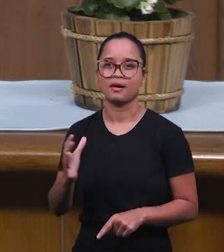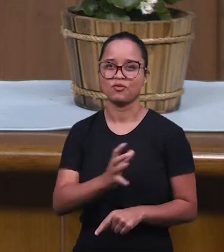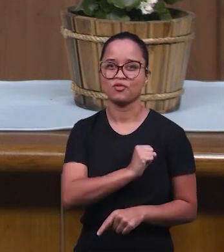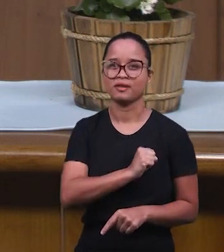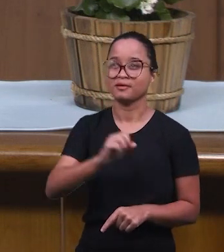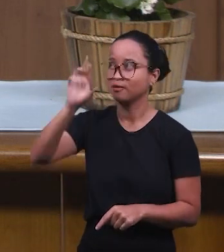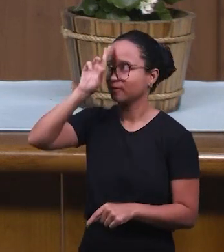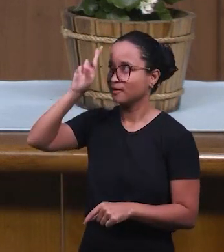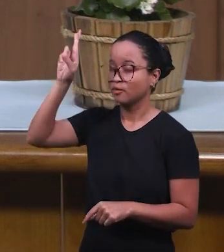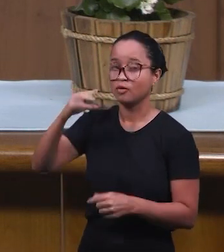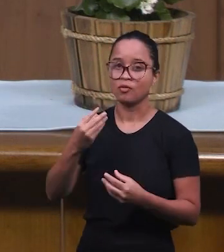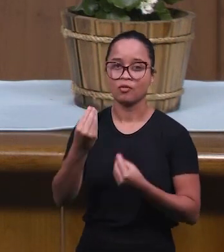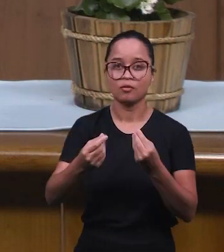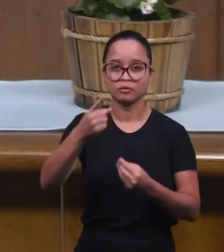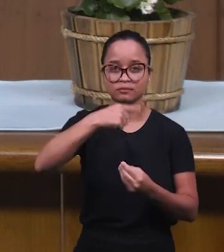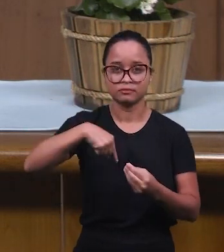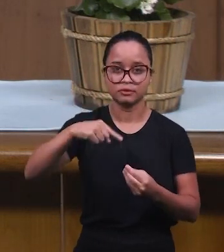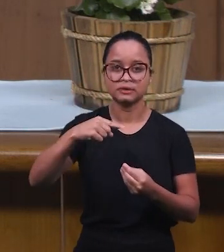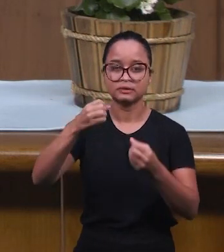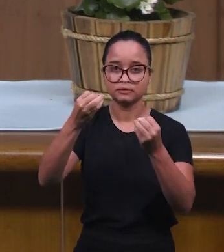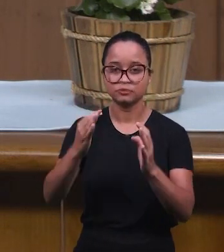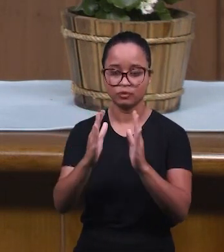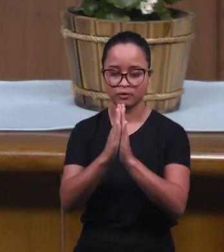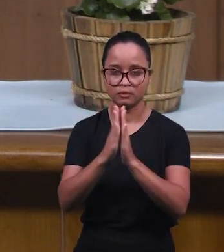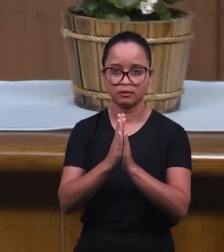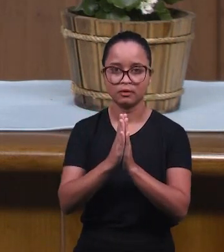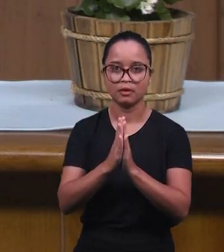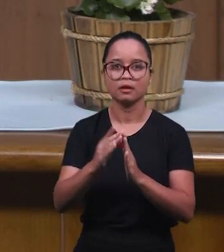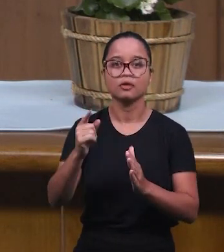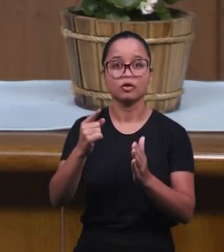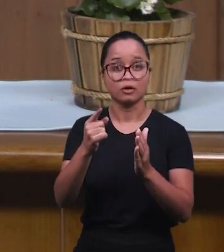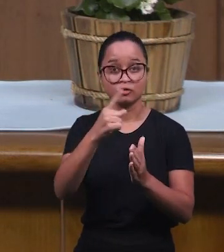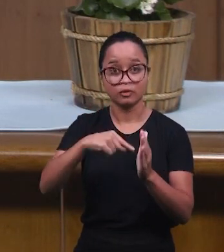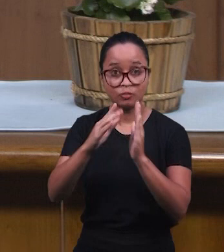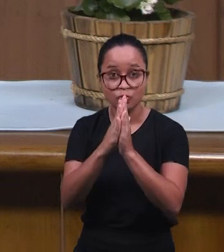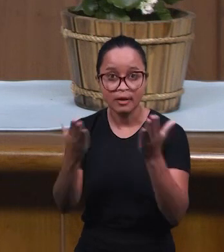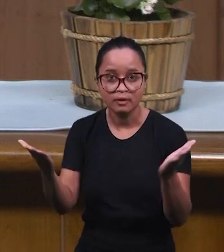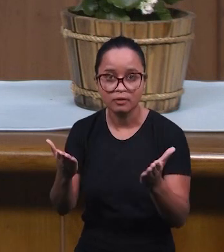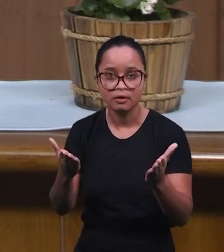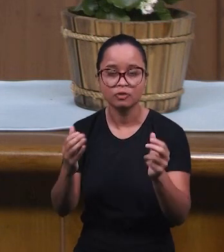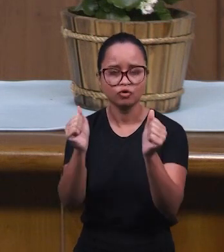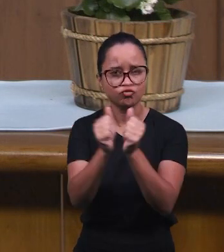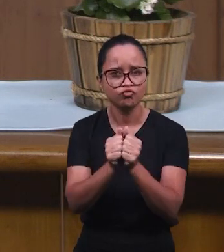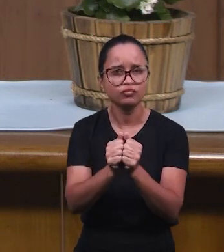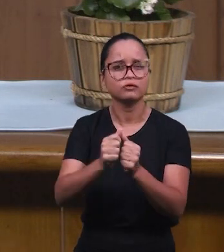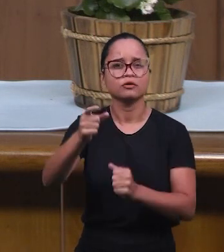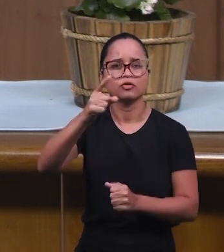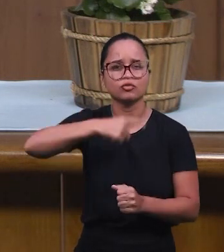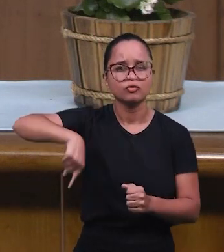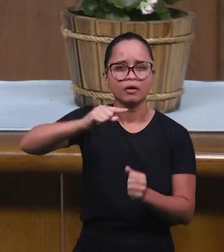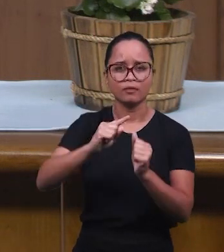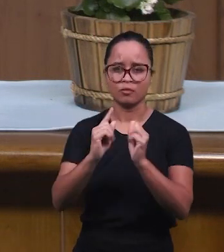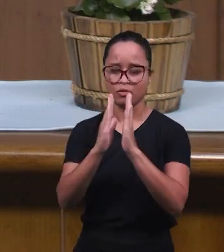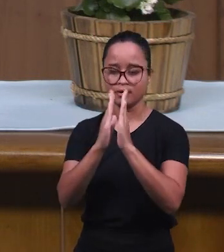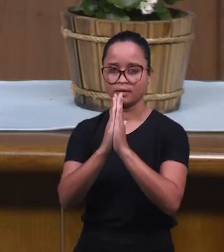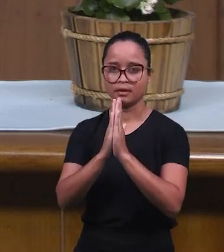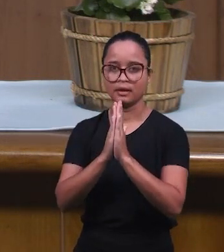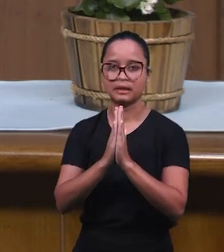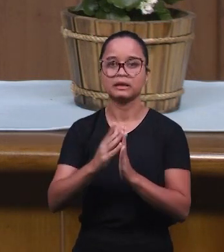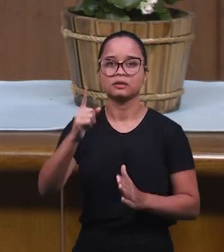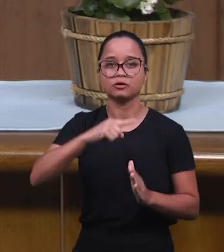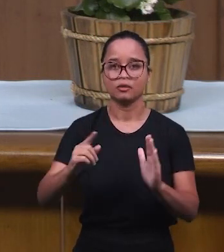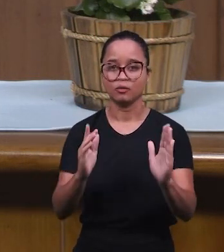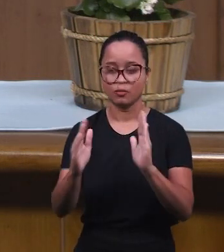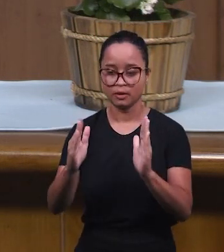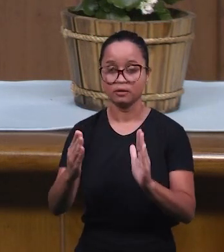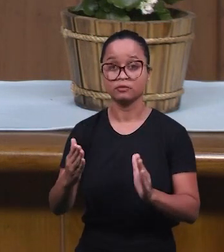nome do Senhor. E como falamos de oração, nós vamos orar agora. Eu convido você a juntos orarmos ao Senhor, a juntos vivermos